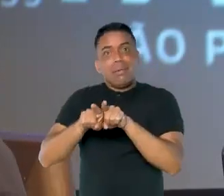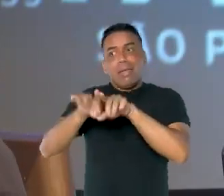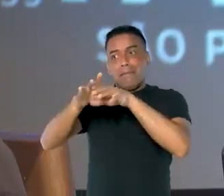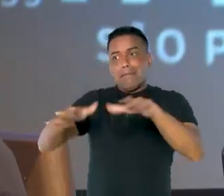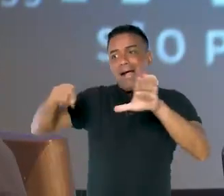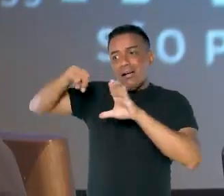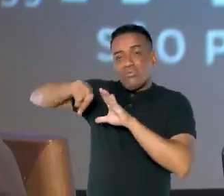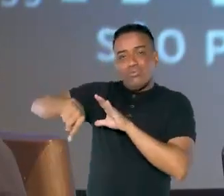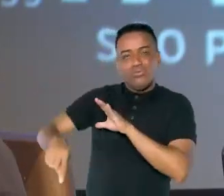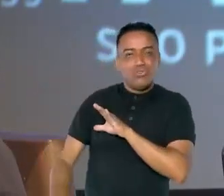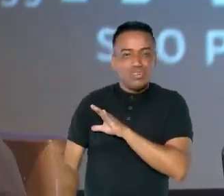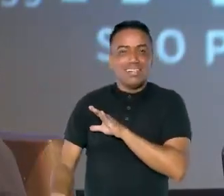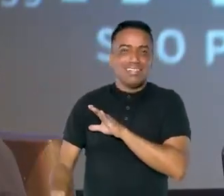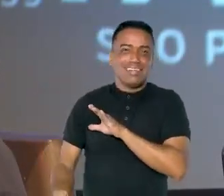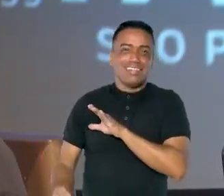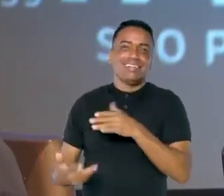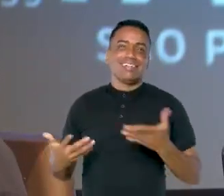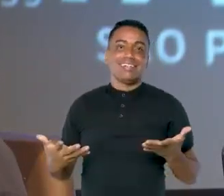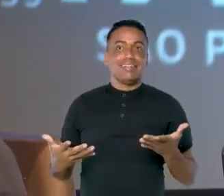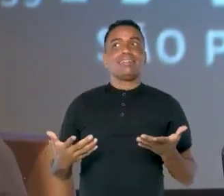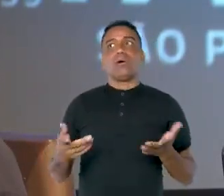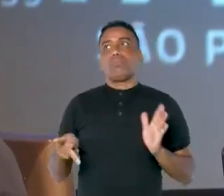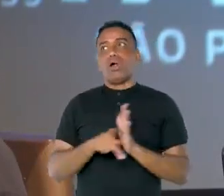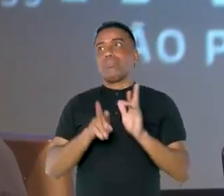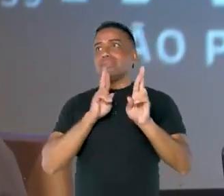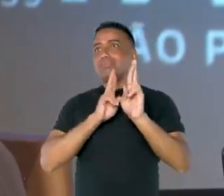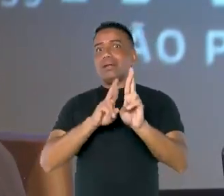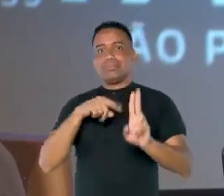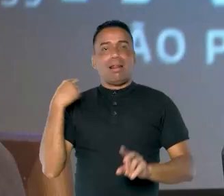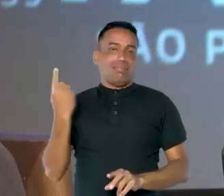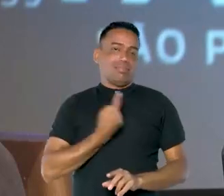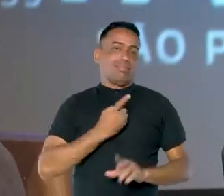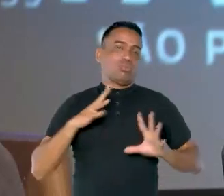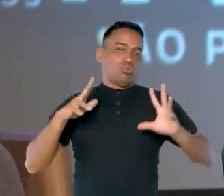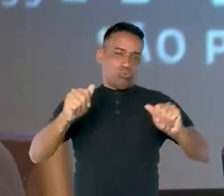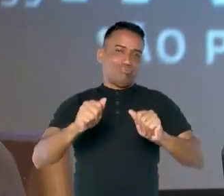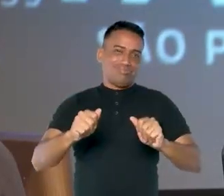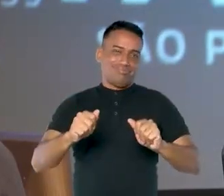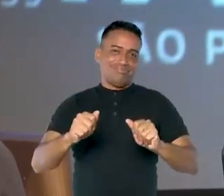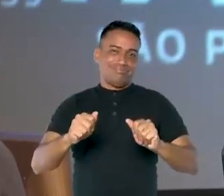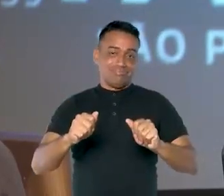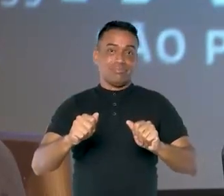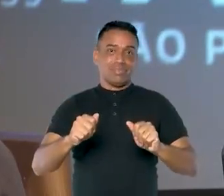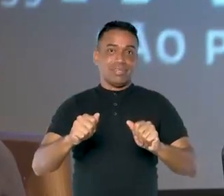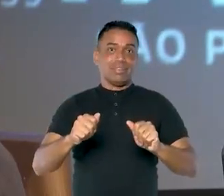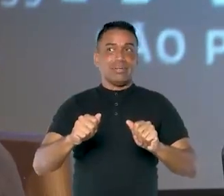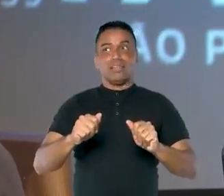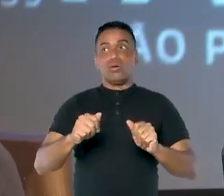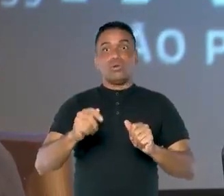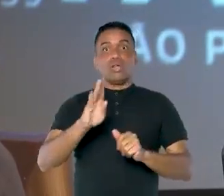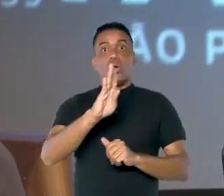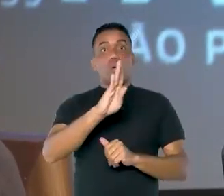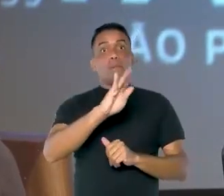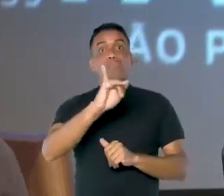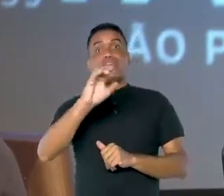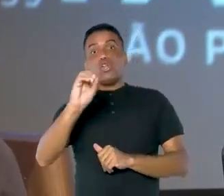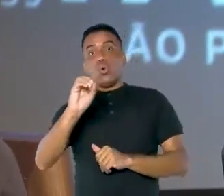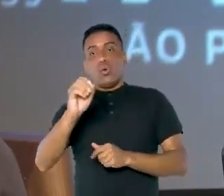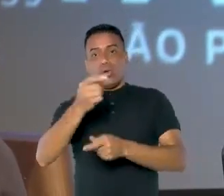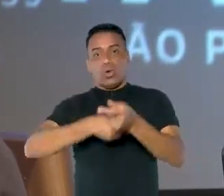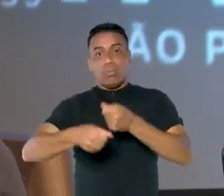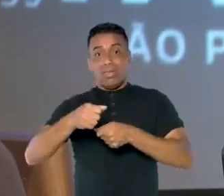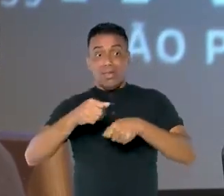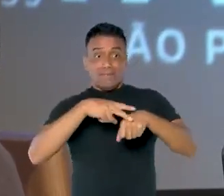mar. E que isso é uma esperança para todos nós, não só uma bioeconomia, uma economia